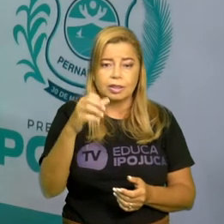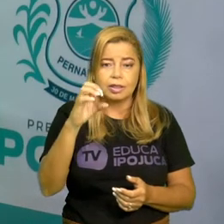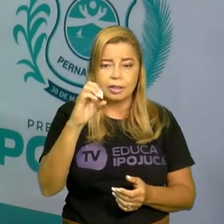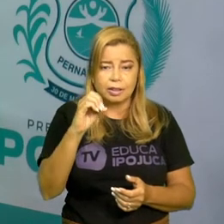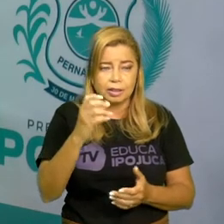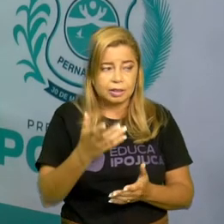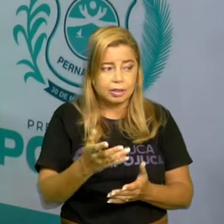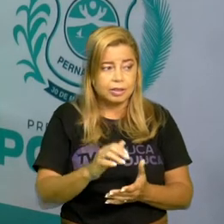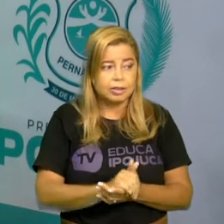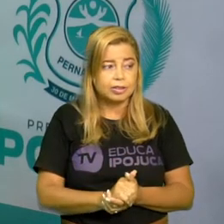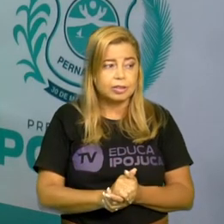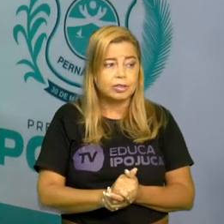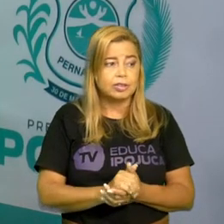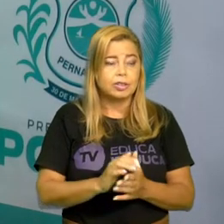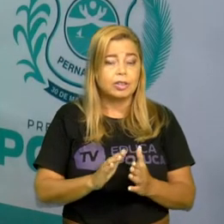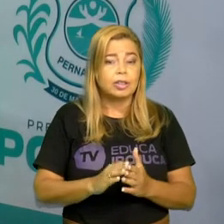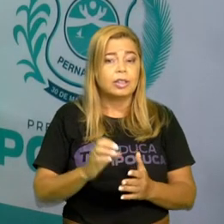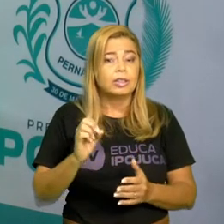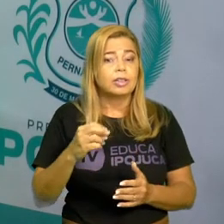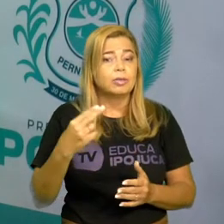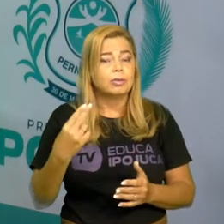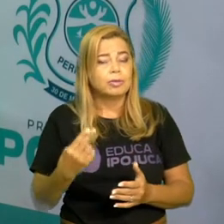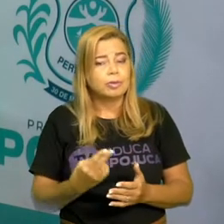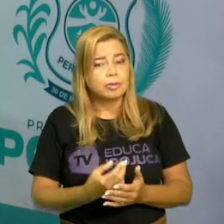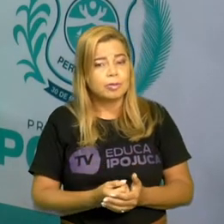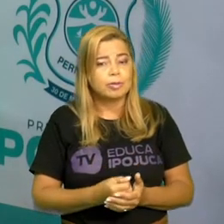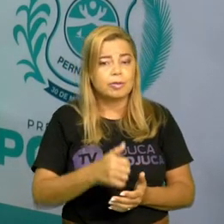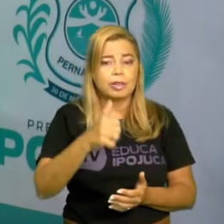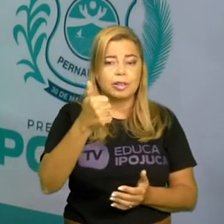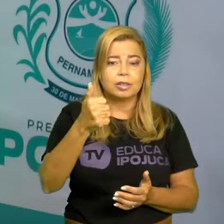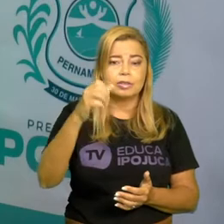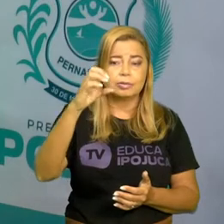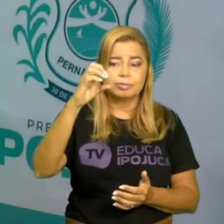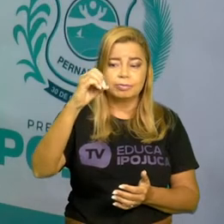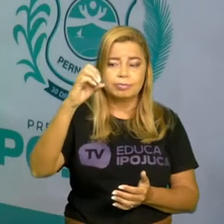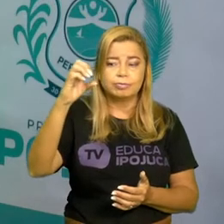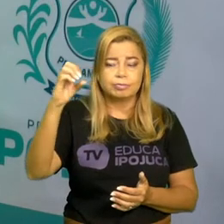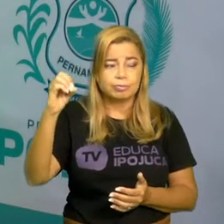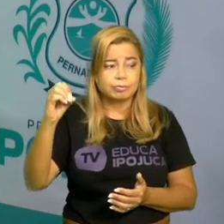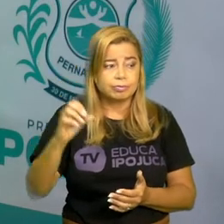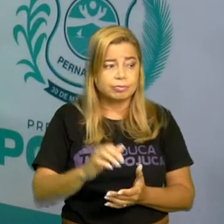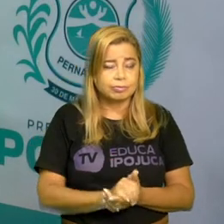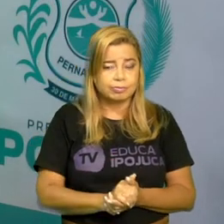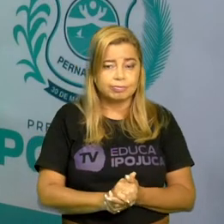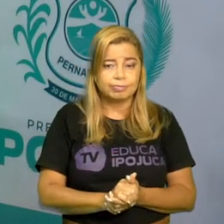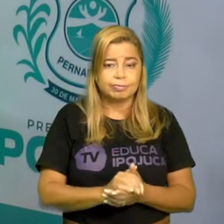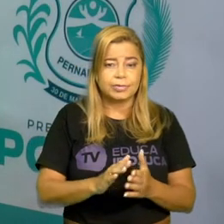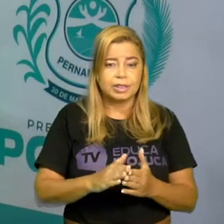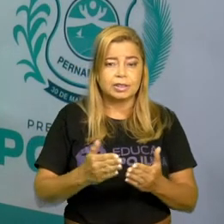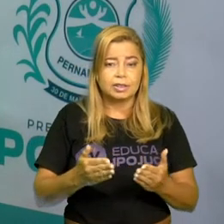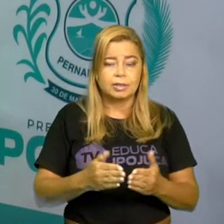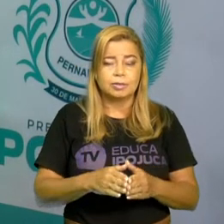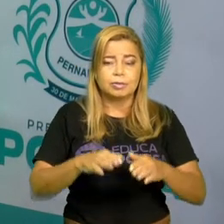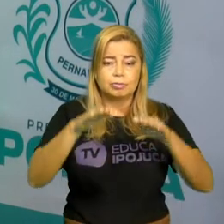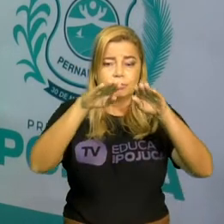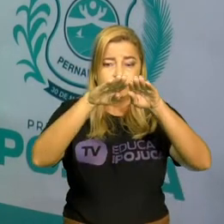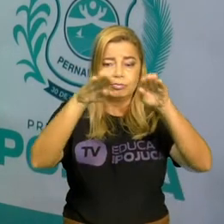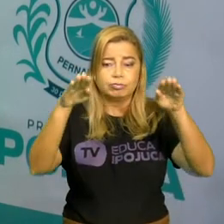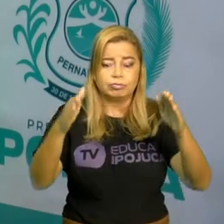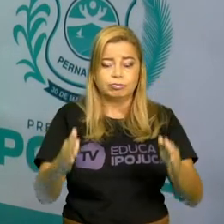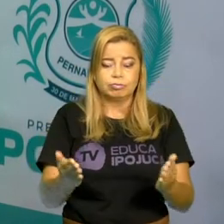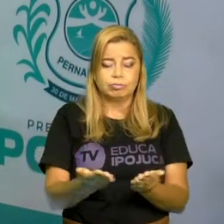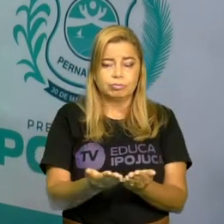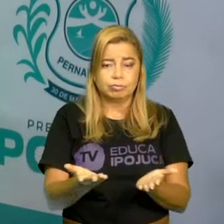100 cubinhos desse. Para formar um cubo desse aqui, eu posso